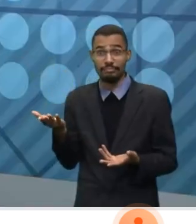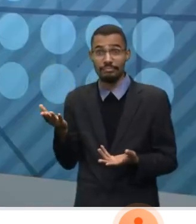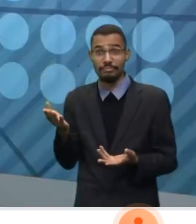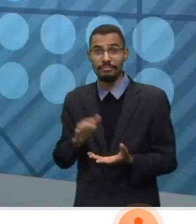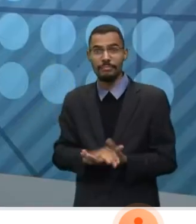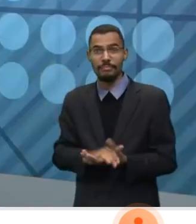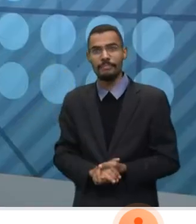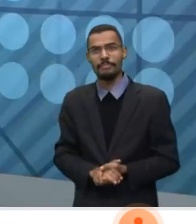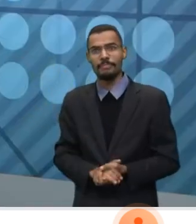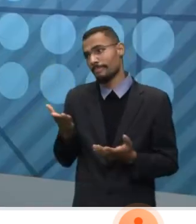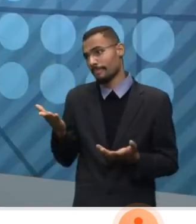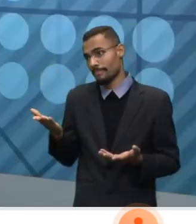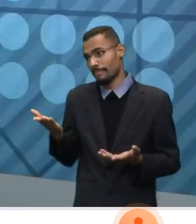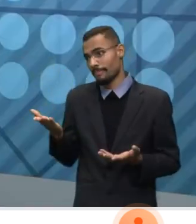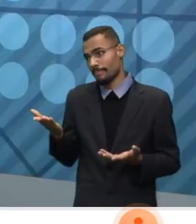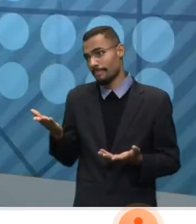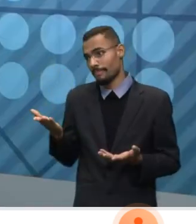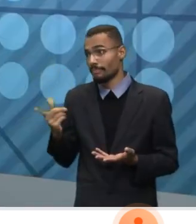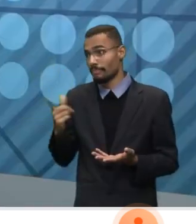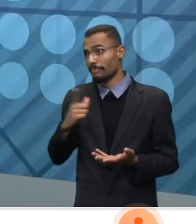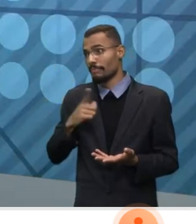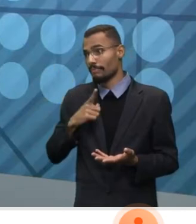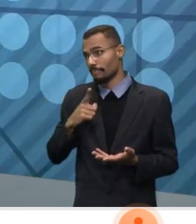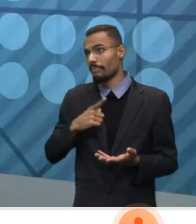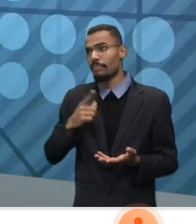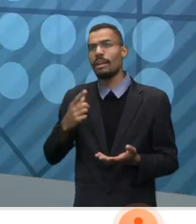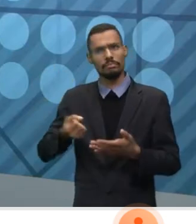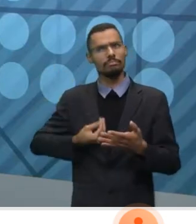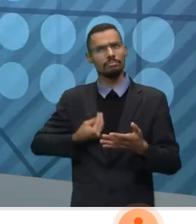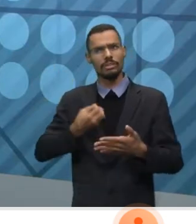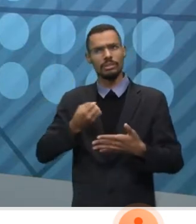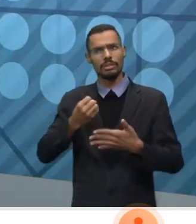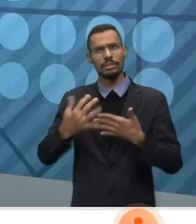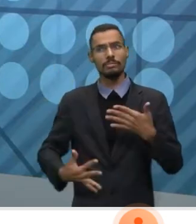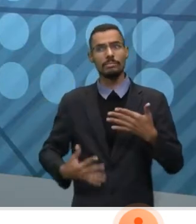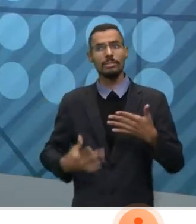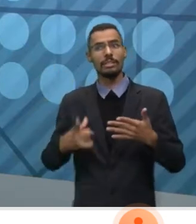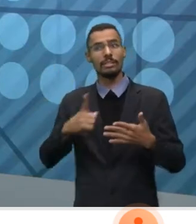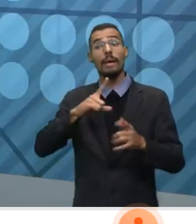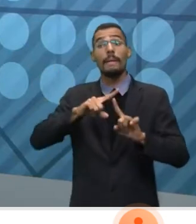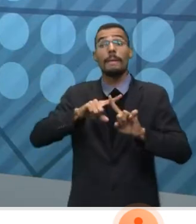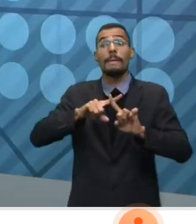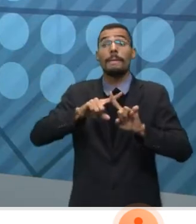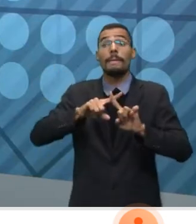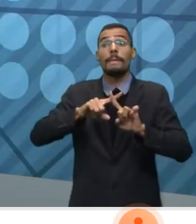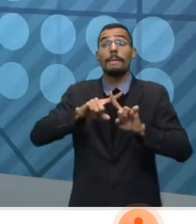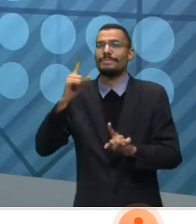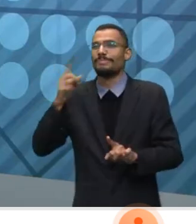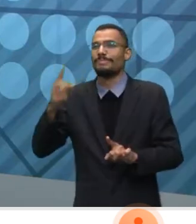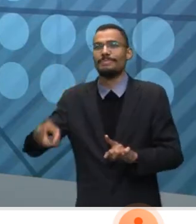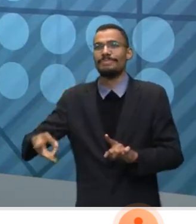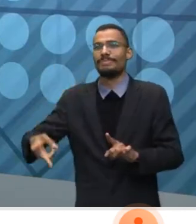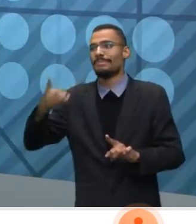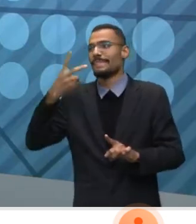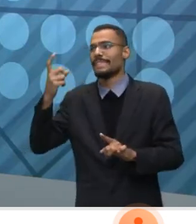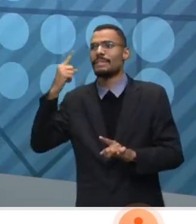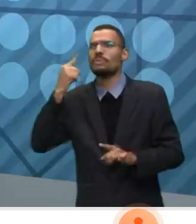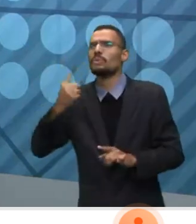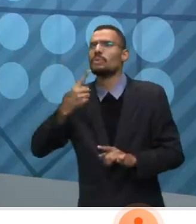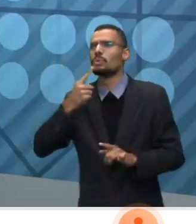Ele é presente em libras. No entanto, a gente não observa os